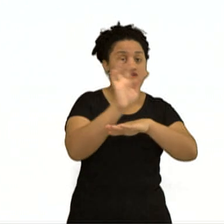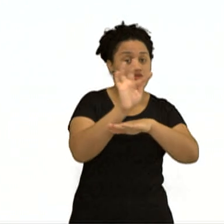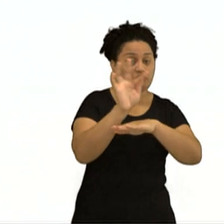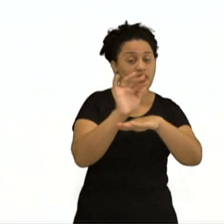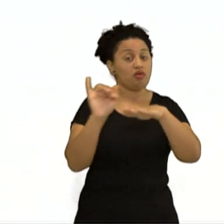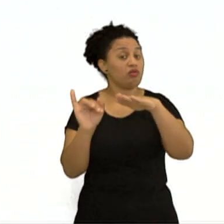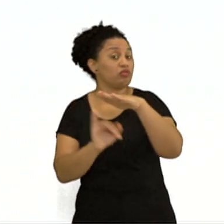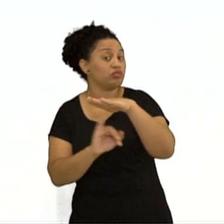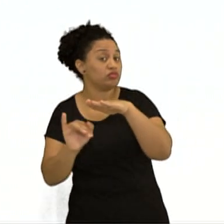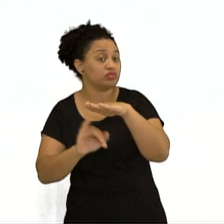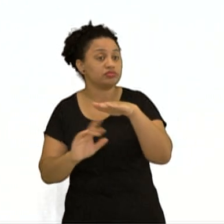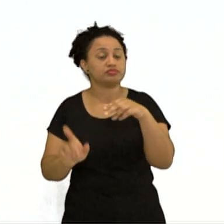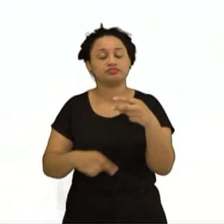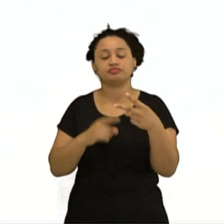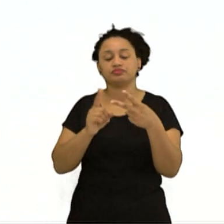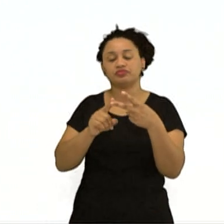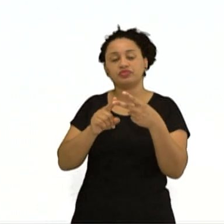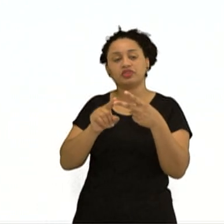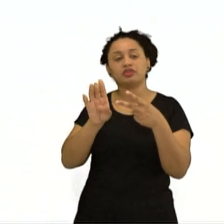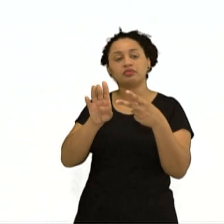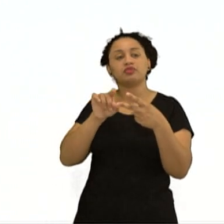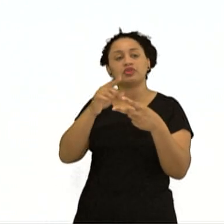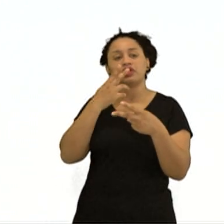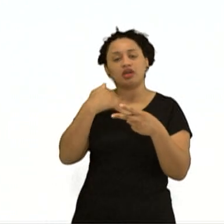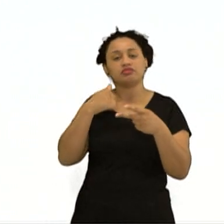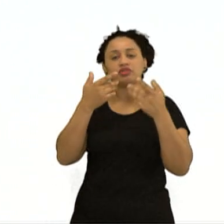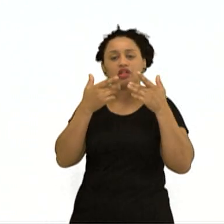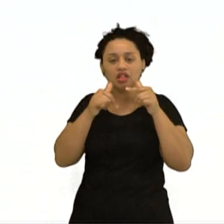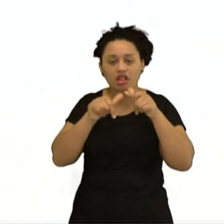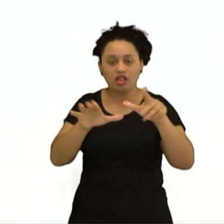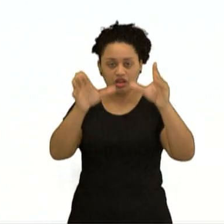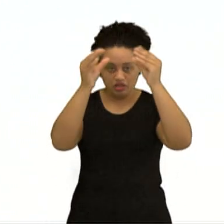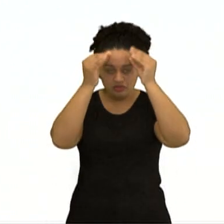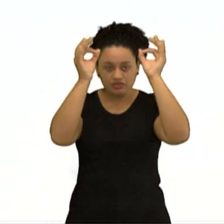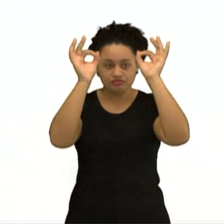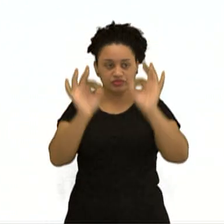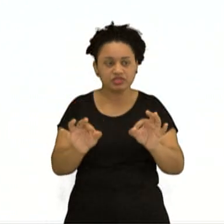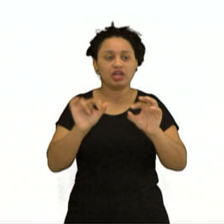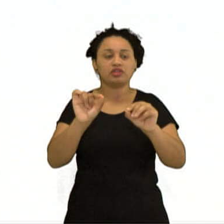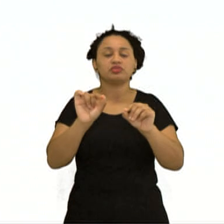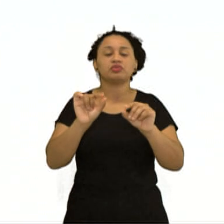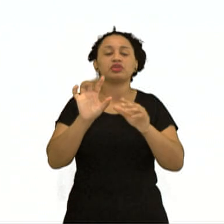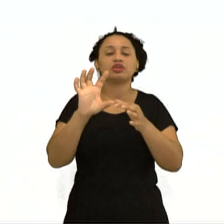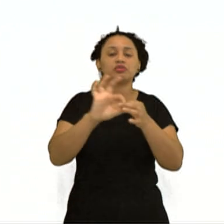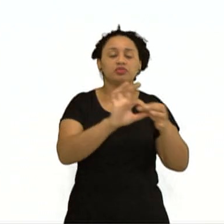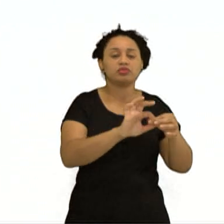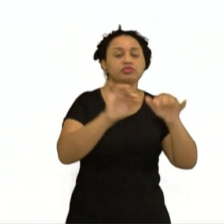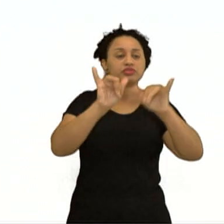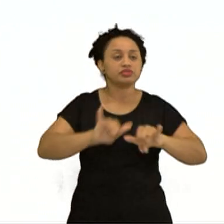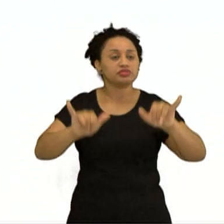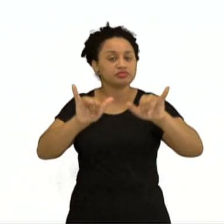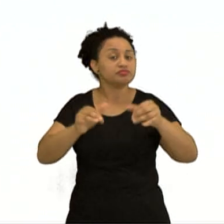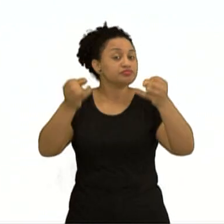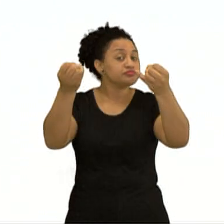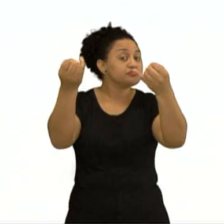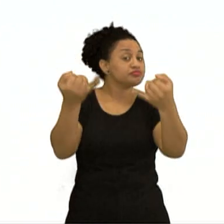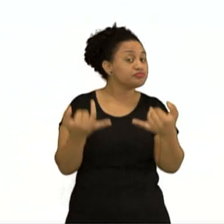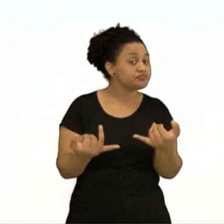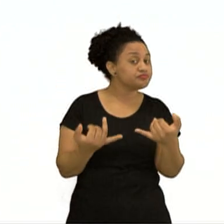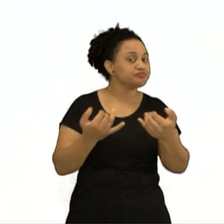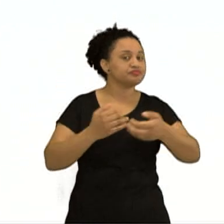formal? B. Você acha que esta linguagem está adequada para o contexto de publicação? Explique.